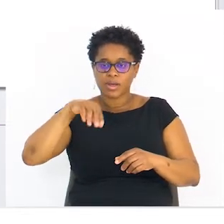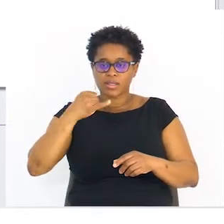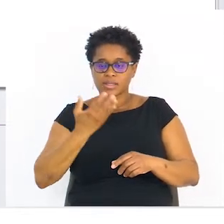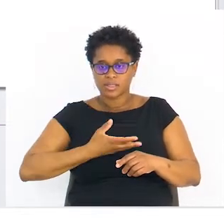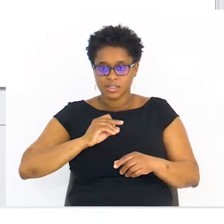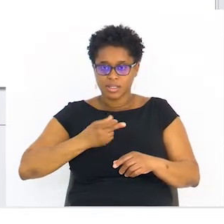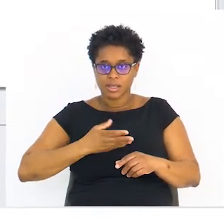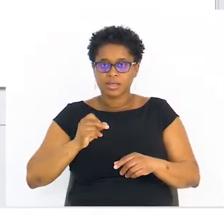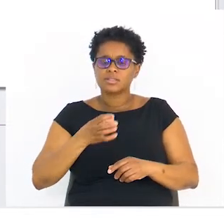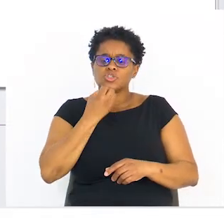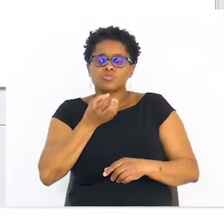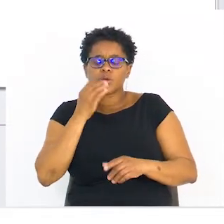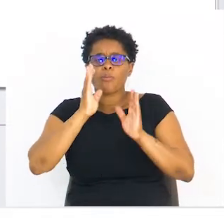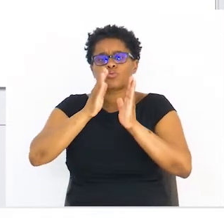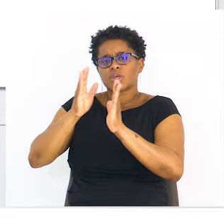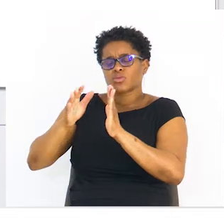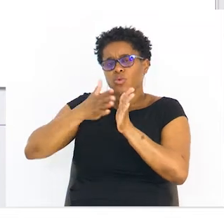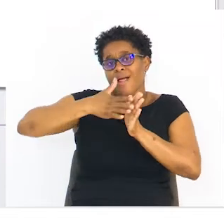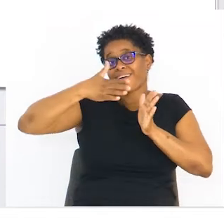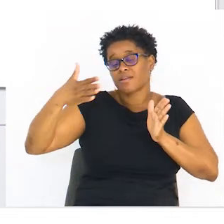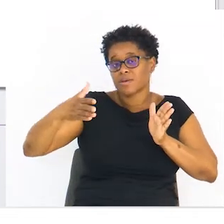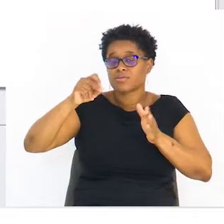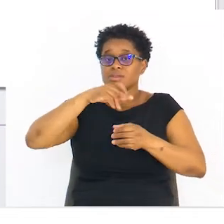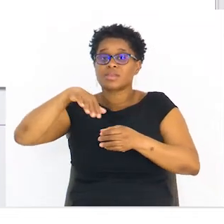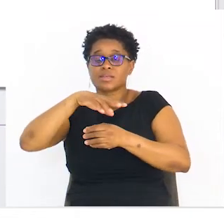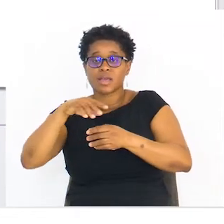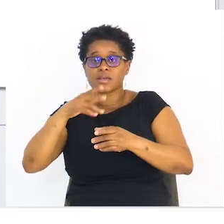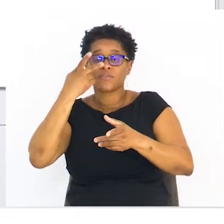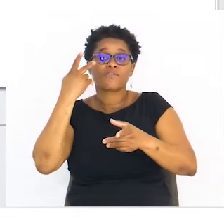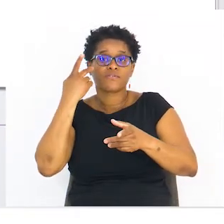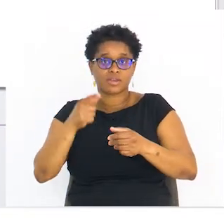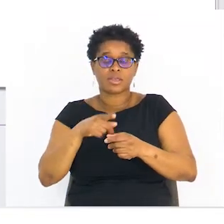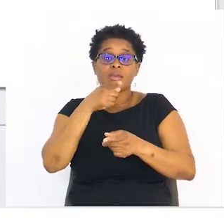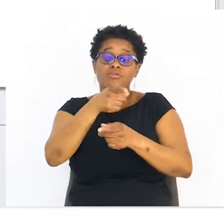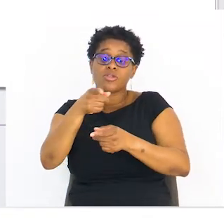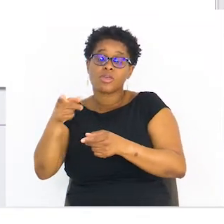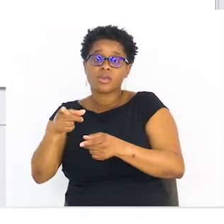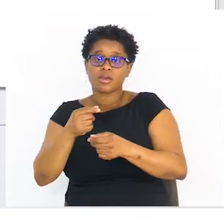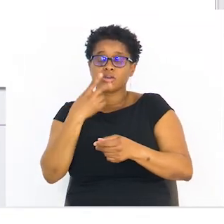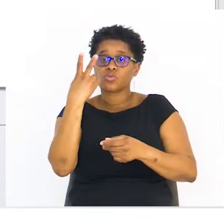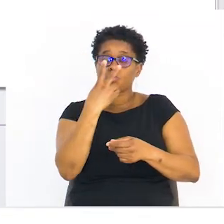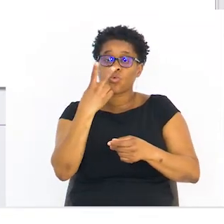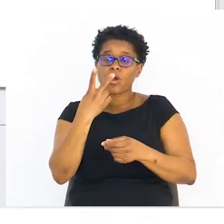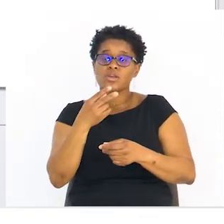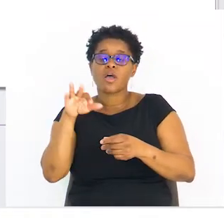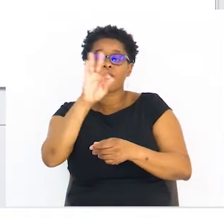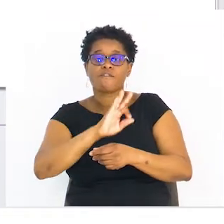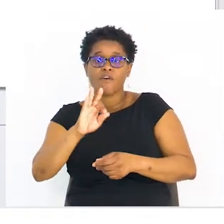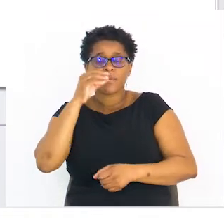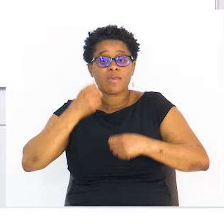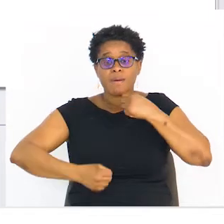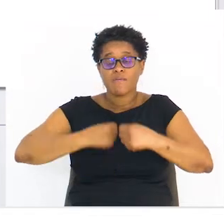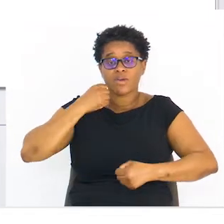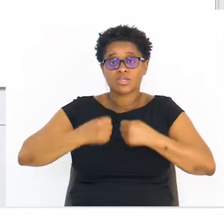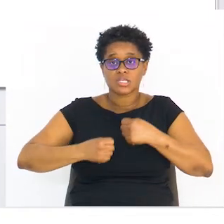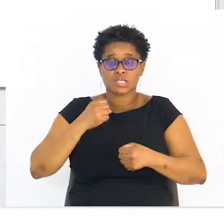Explica o processo do alargamento das áreas habitadas. Indica as duas formas de